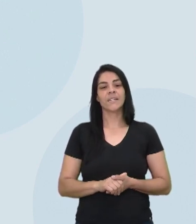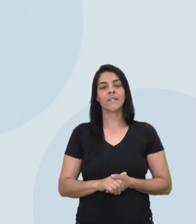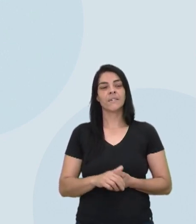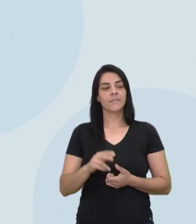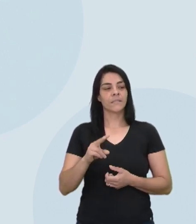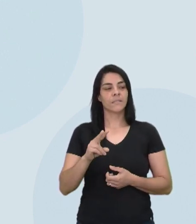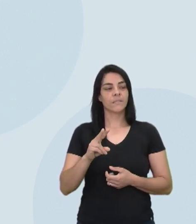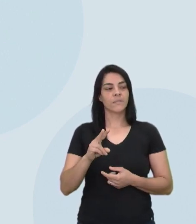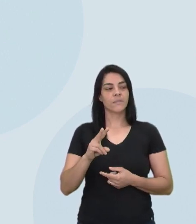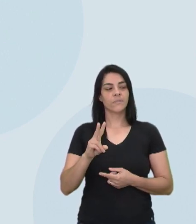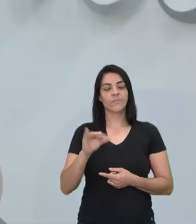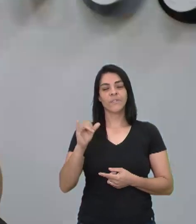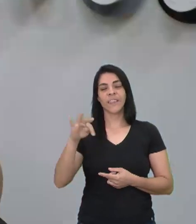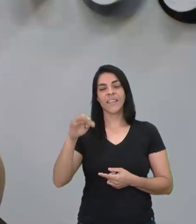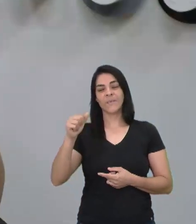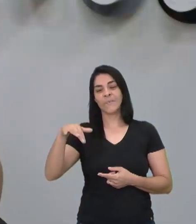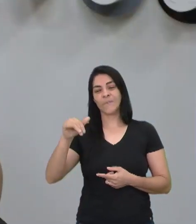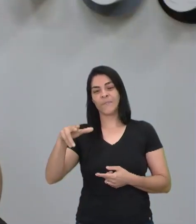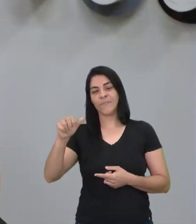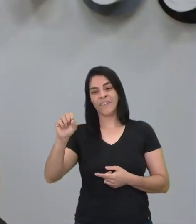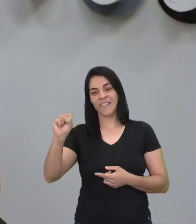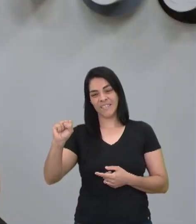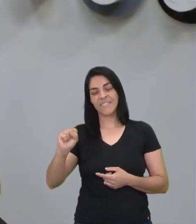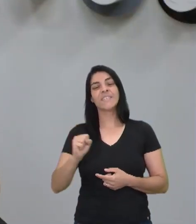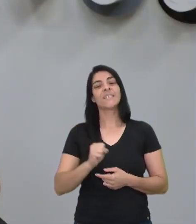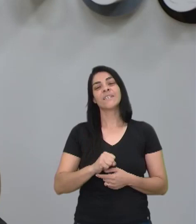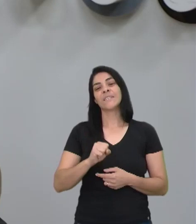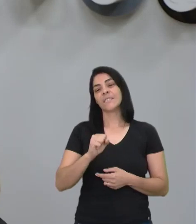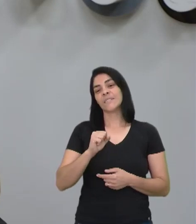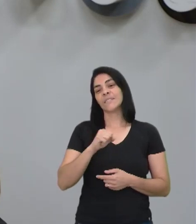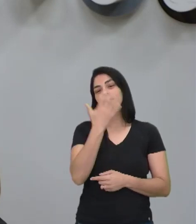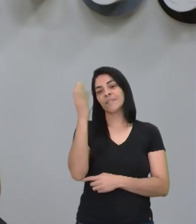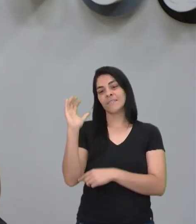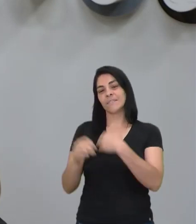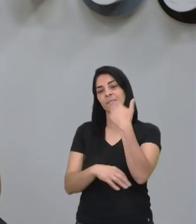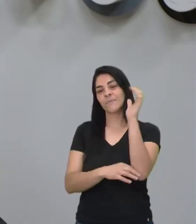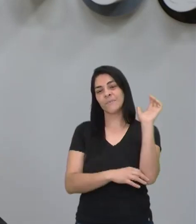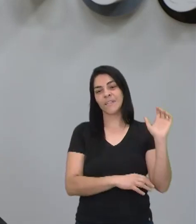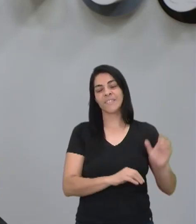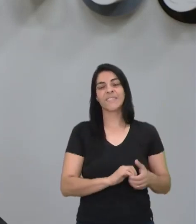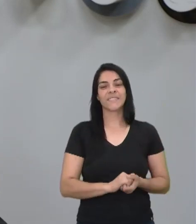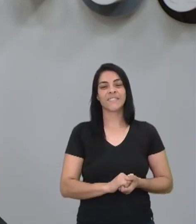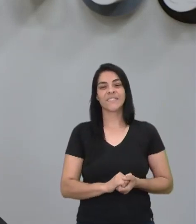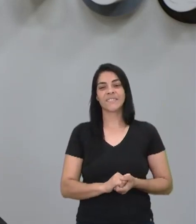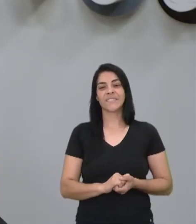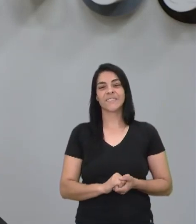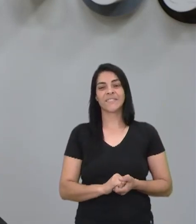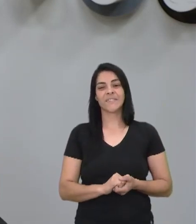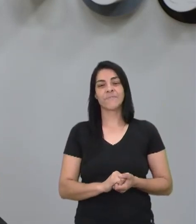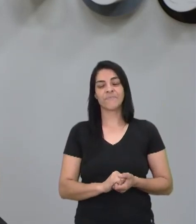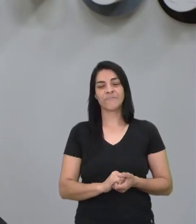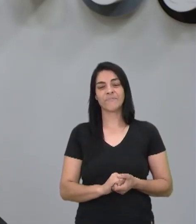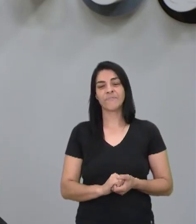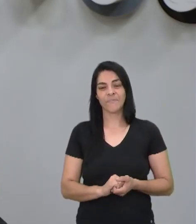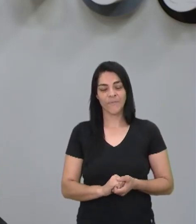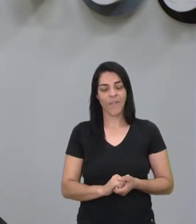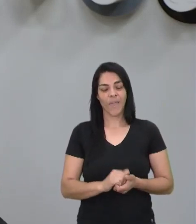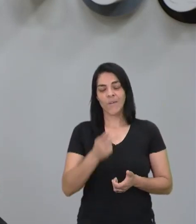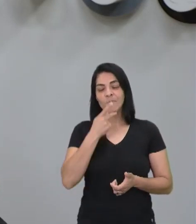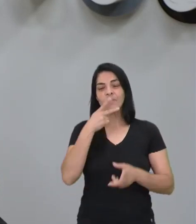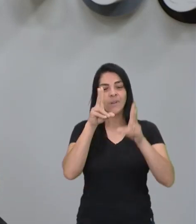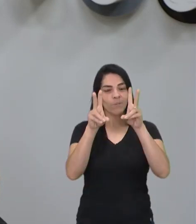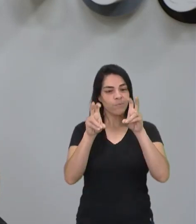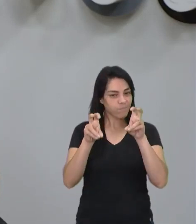aí toda a parte de biologia. E aí a professora Priscila também veio, né, Pri? Exato. A Pri veio falar mais sobre essa parte